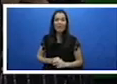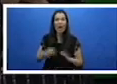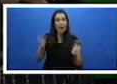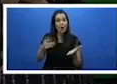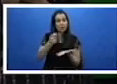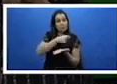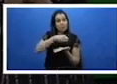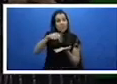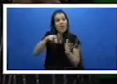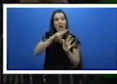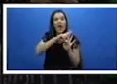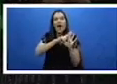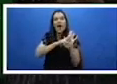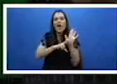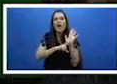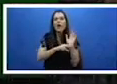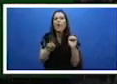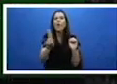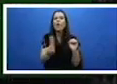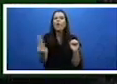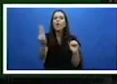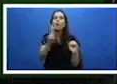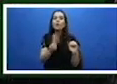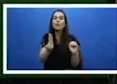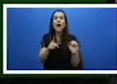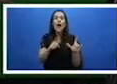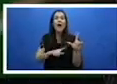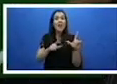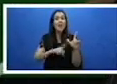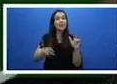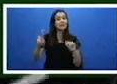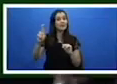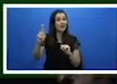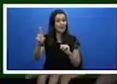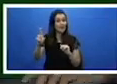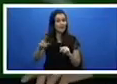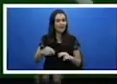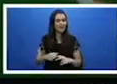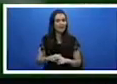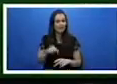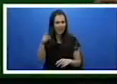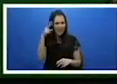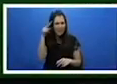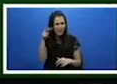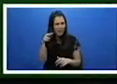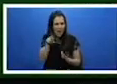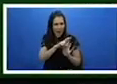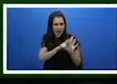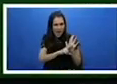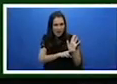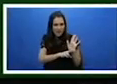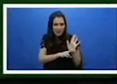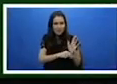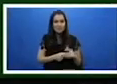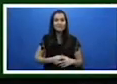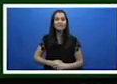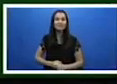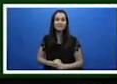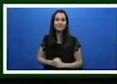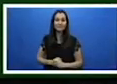Escreva a regra do uso da letra R nesse lugar. Você se lembra qual que era a regrinha?